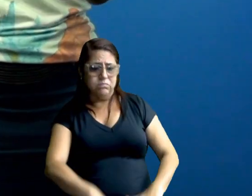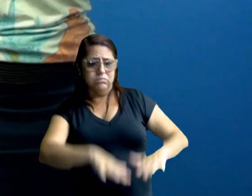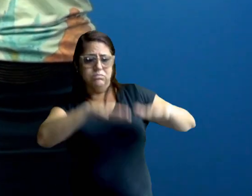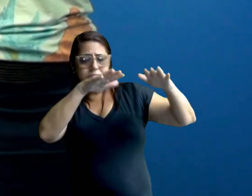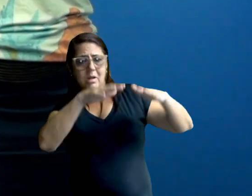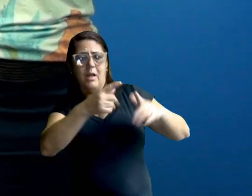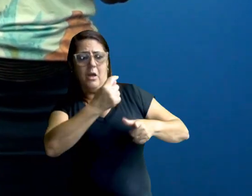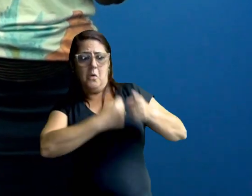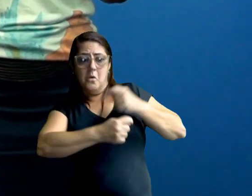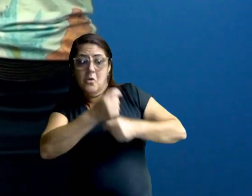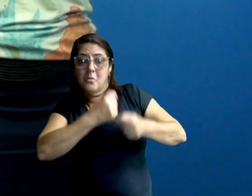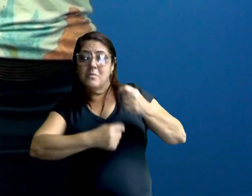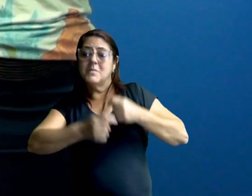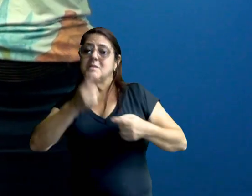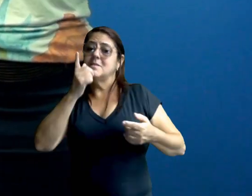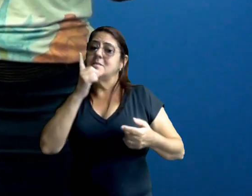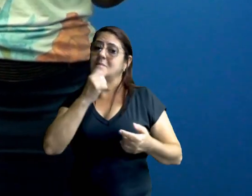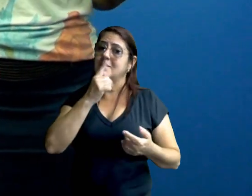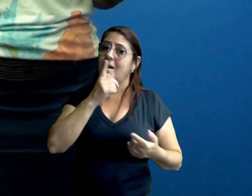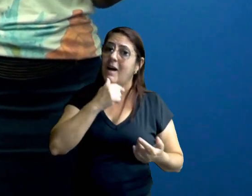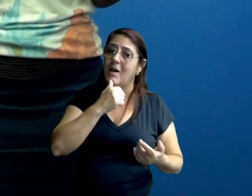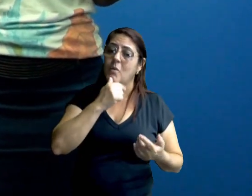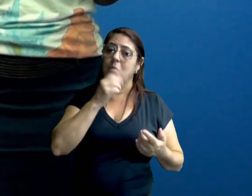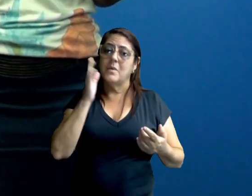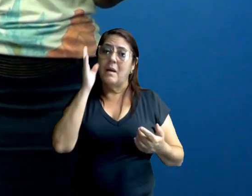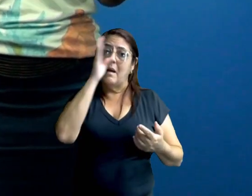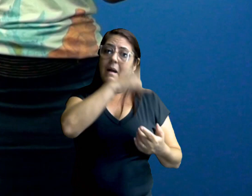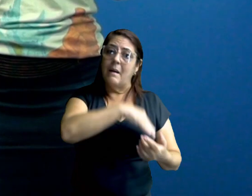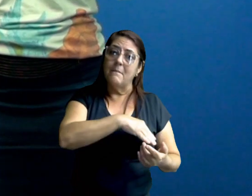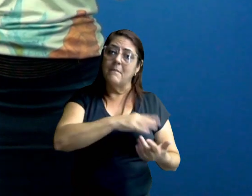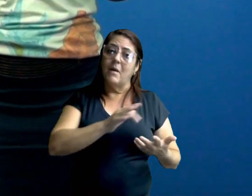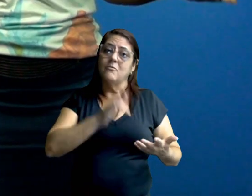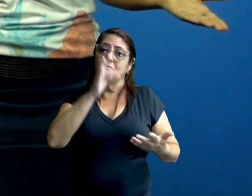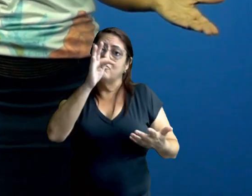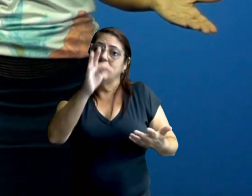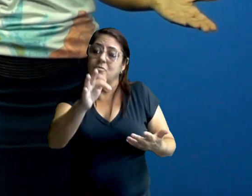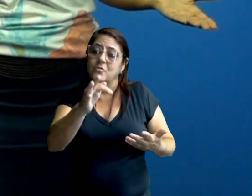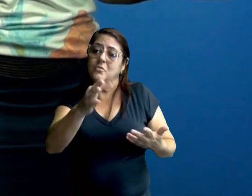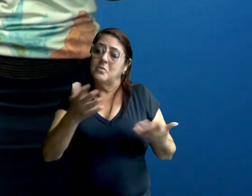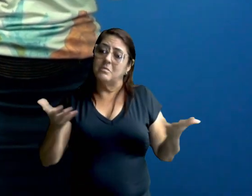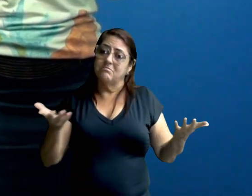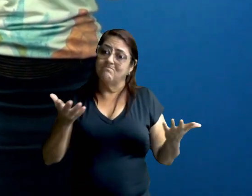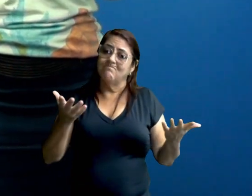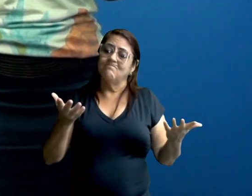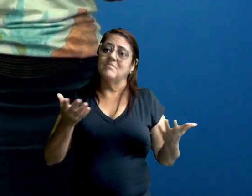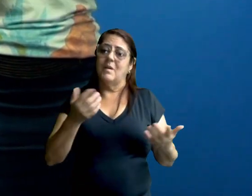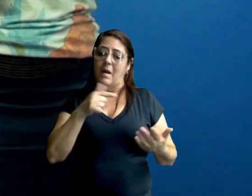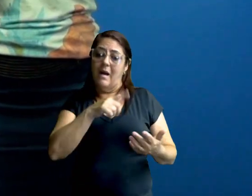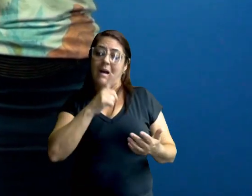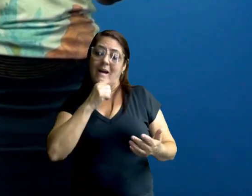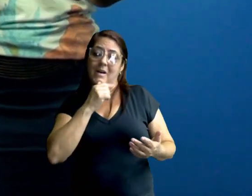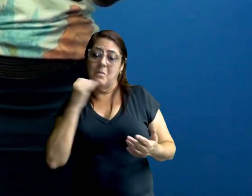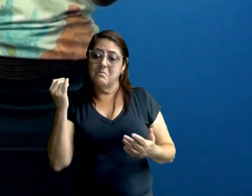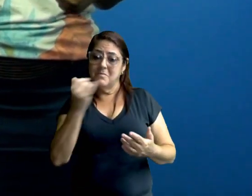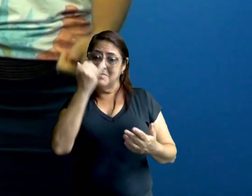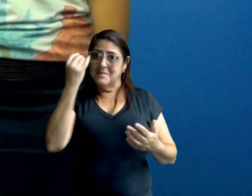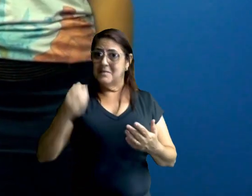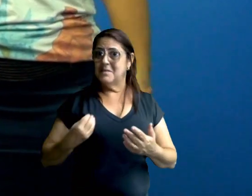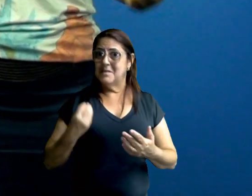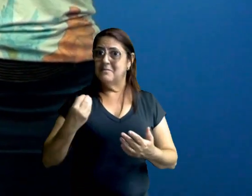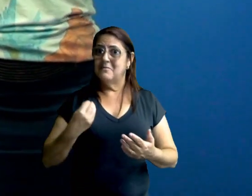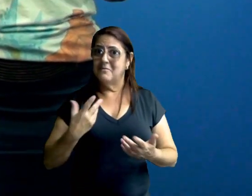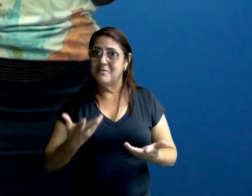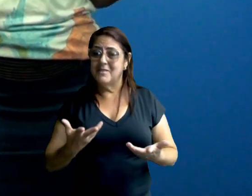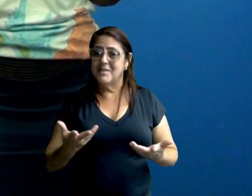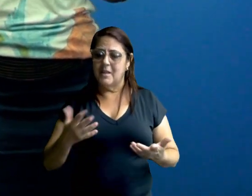Ó, economiza água, porque a água pode acabar um dia e é o bem de todos nós. Então, faz a tua parte,